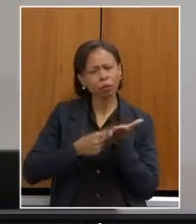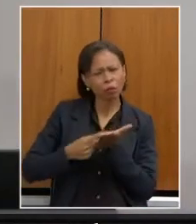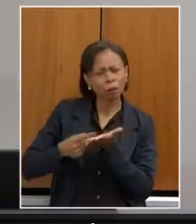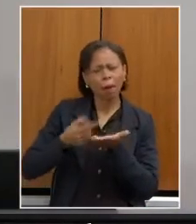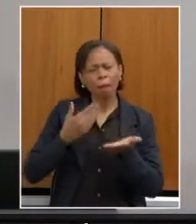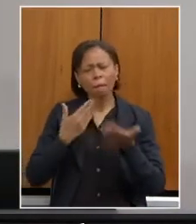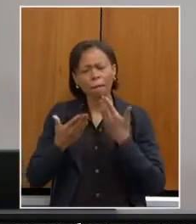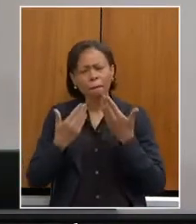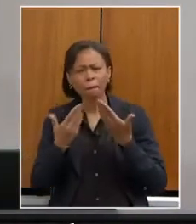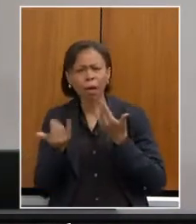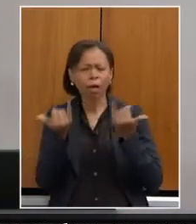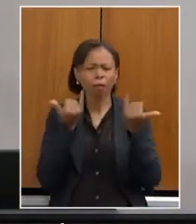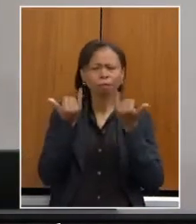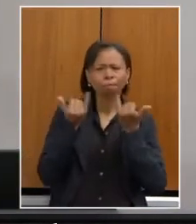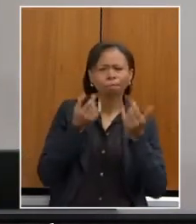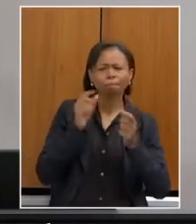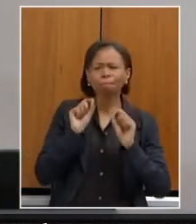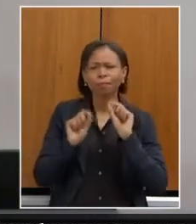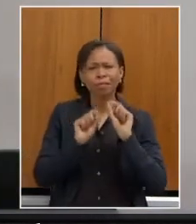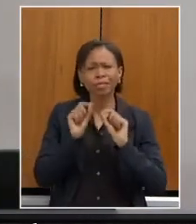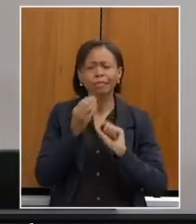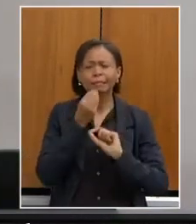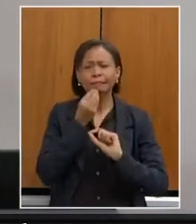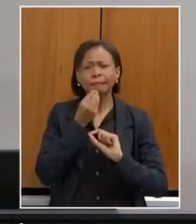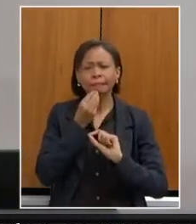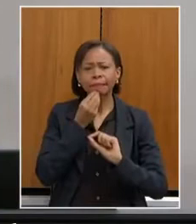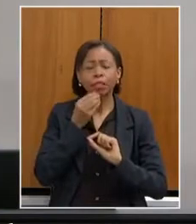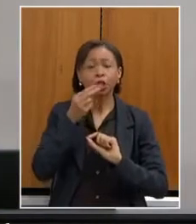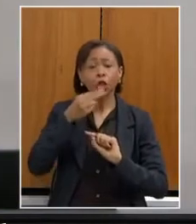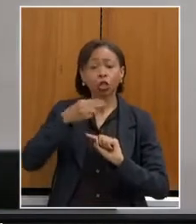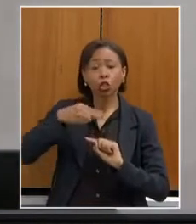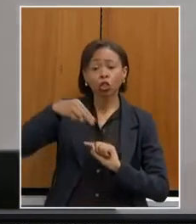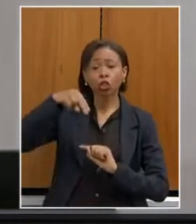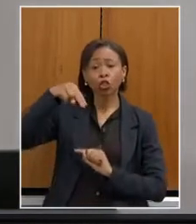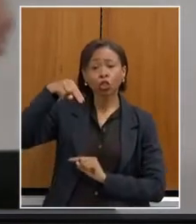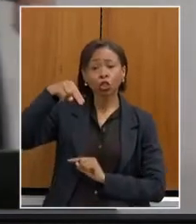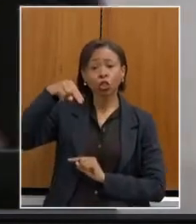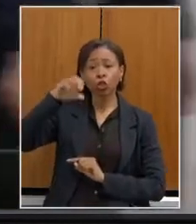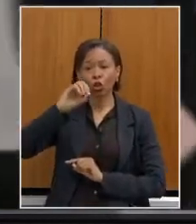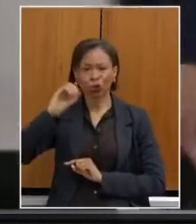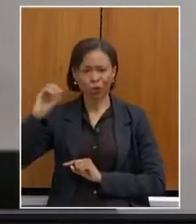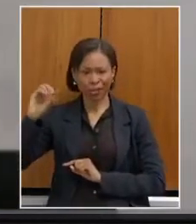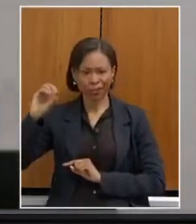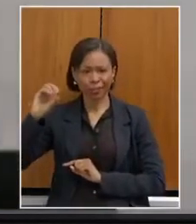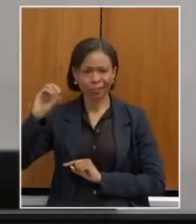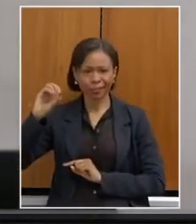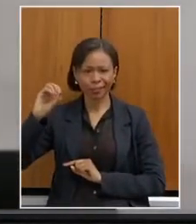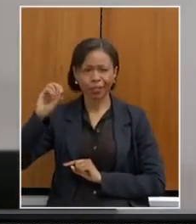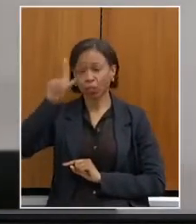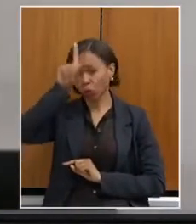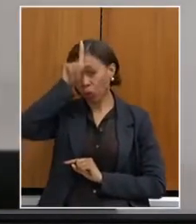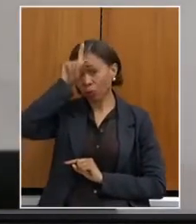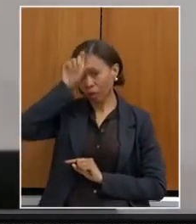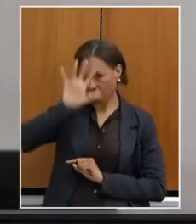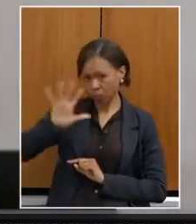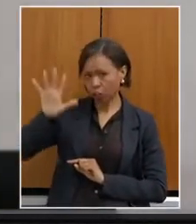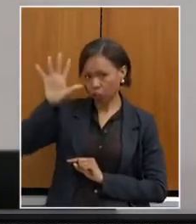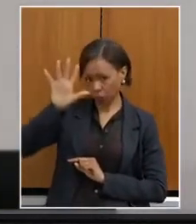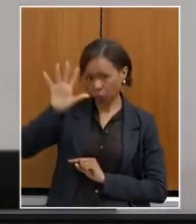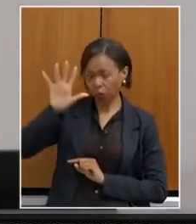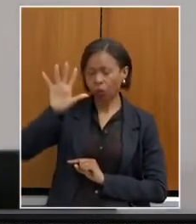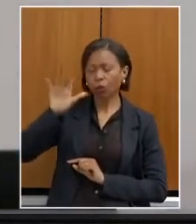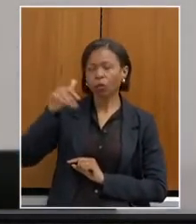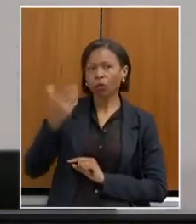de que fosse contemplado o Noroeste de Minas com o Hospital Regional. Eu e o deputado Arlen Santiago, aqui presente,